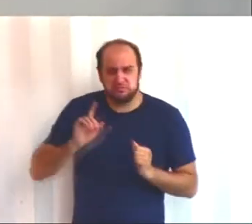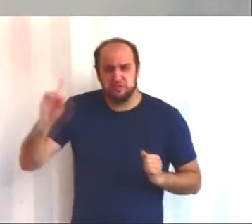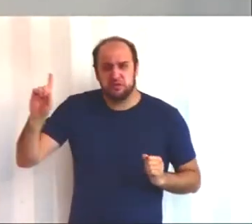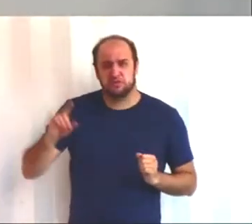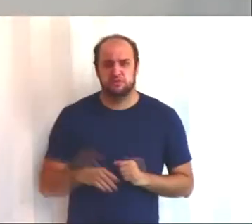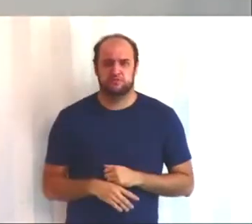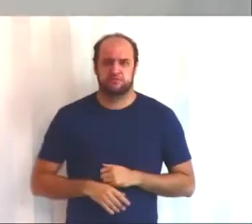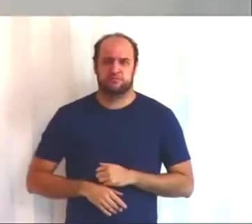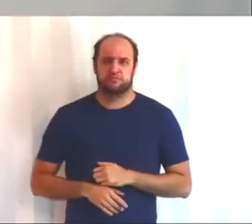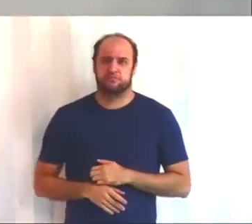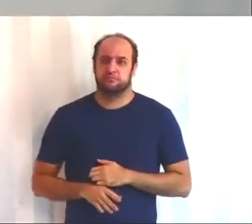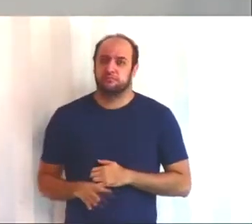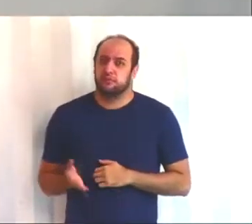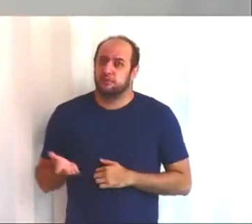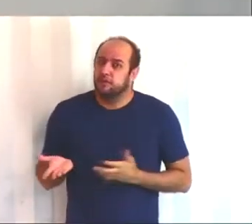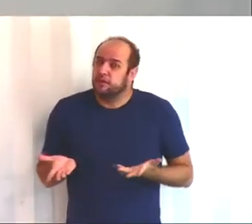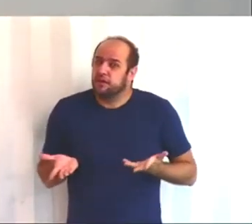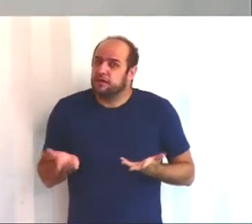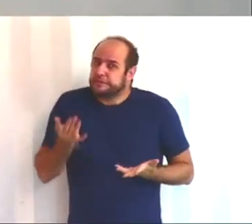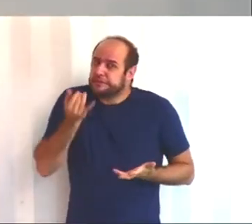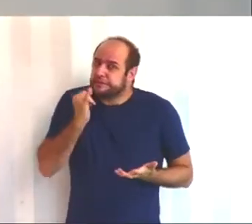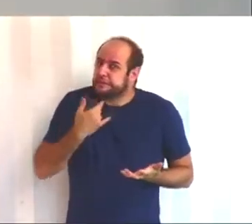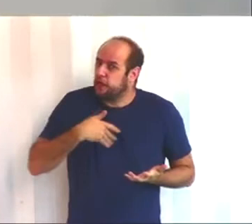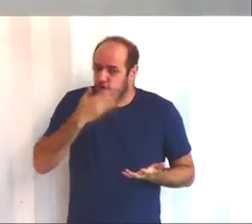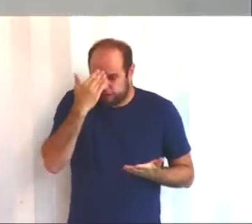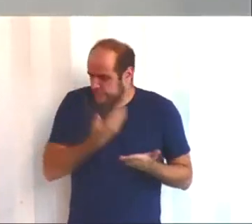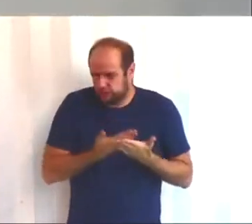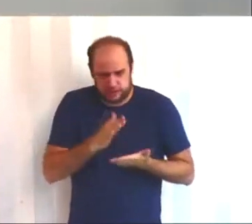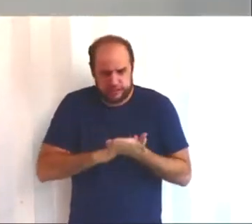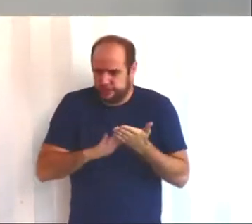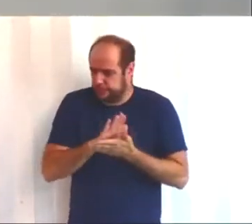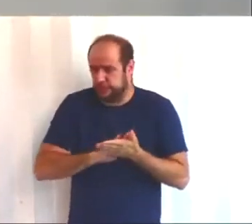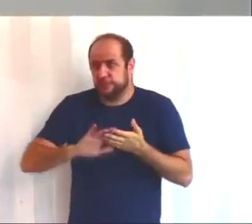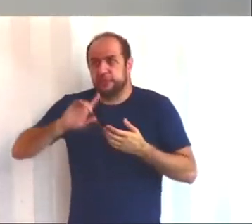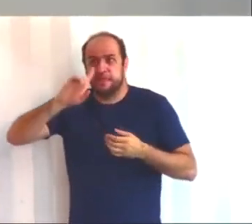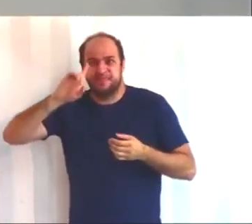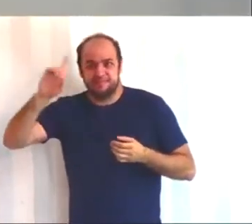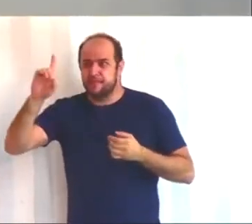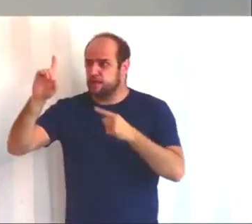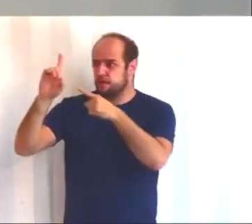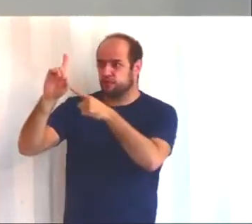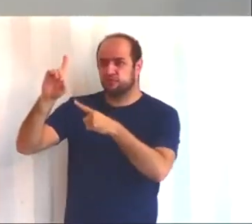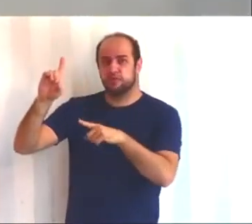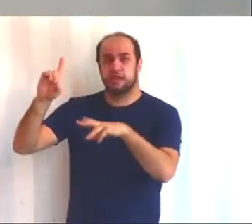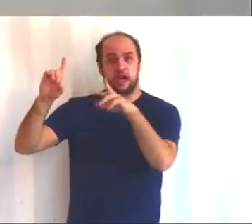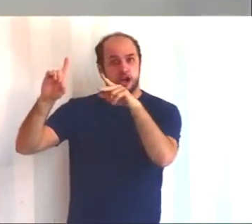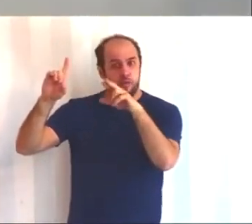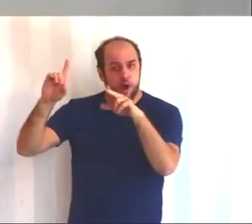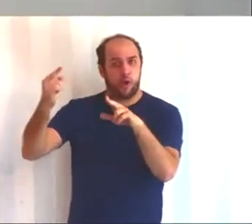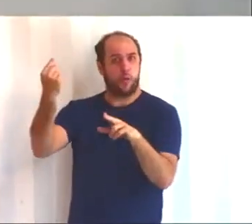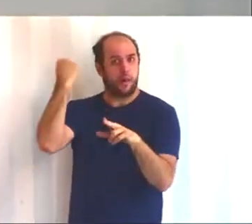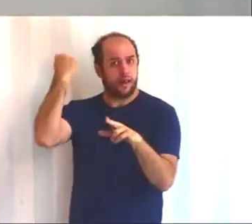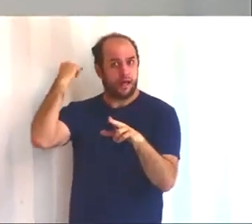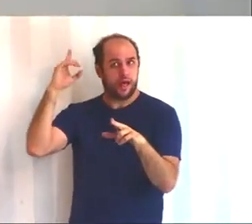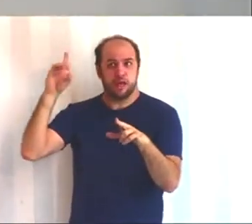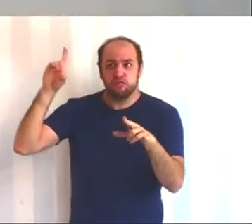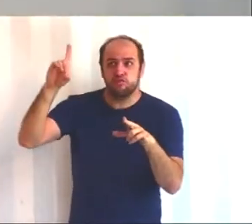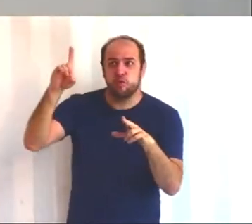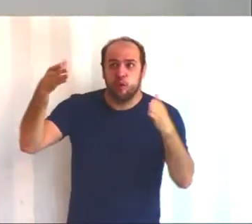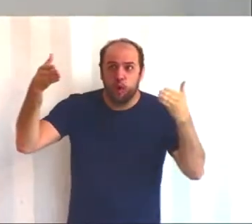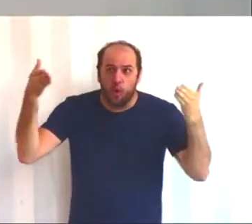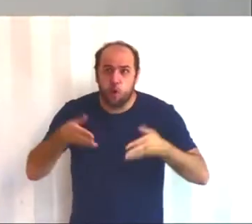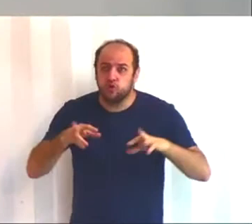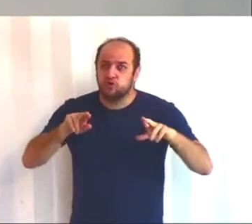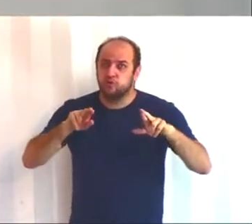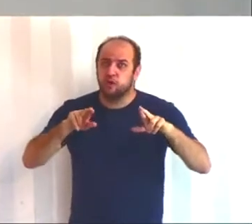esquece. Se nós não cremos que o mesmo Deus de Israel é o Deus de hoje, realmente nós temos os